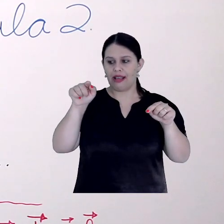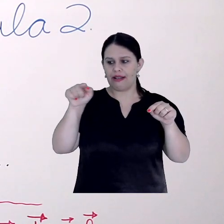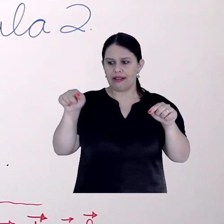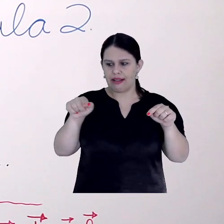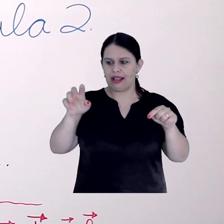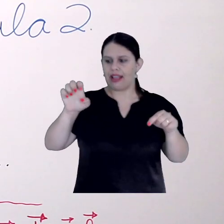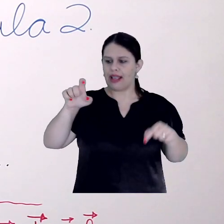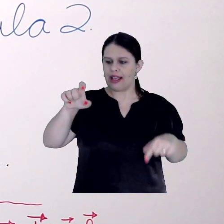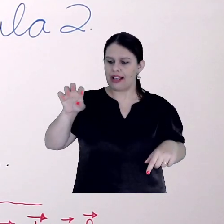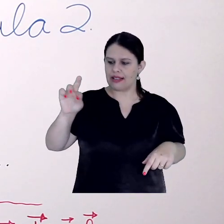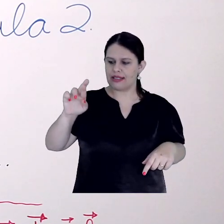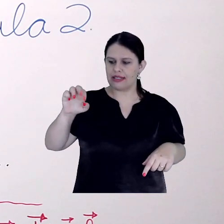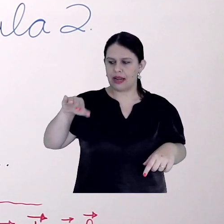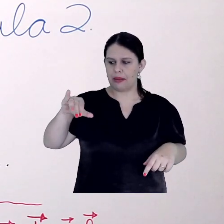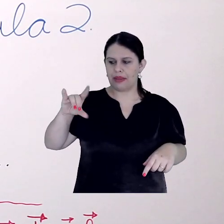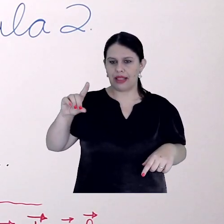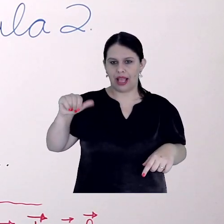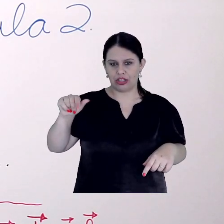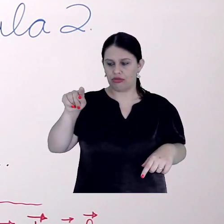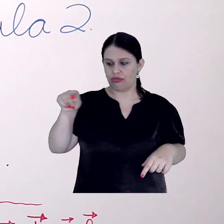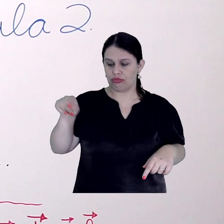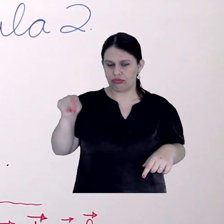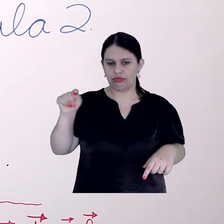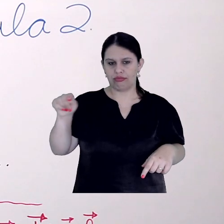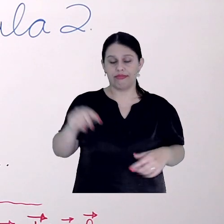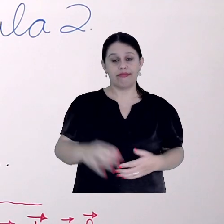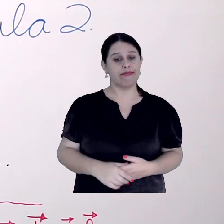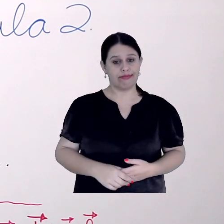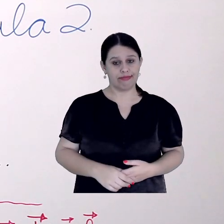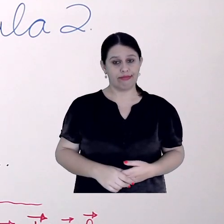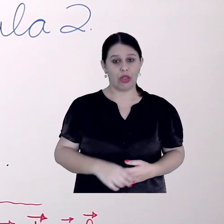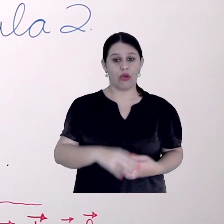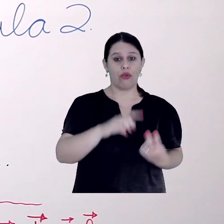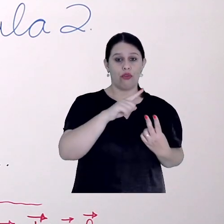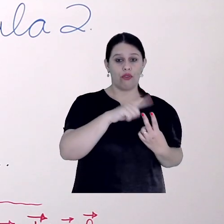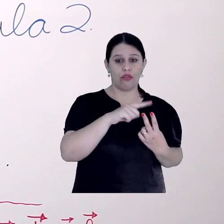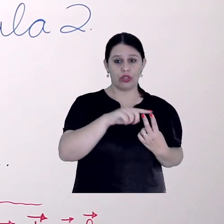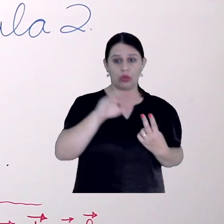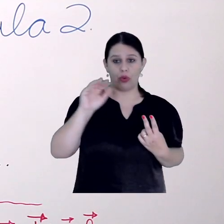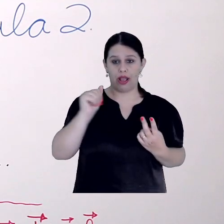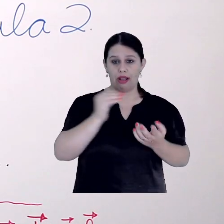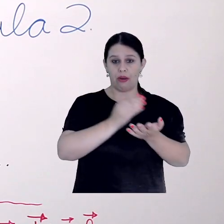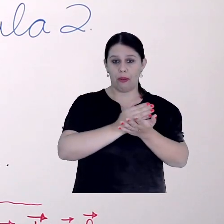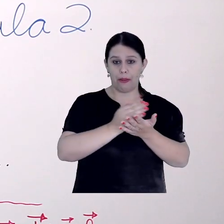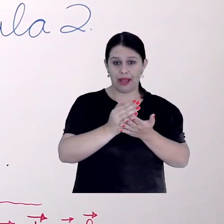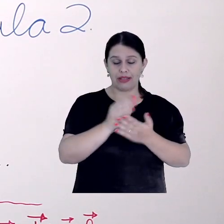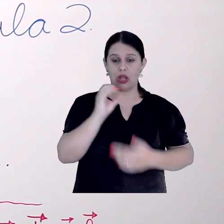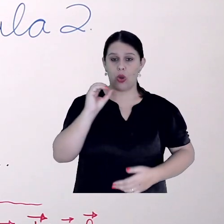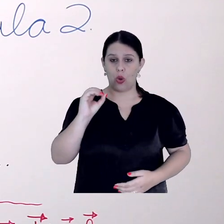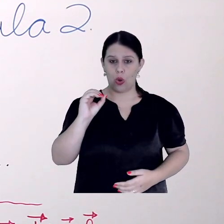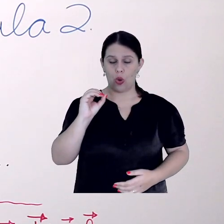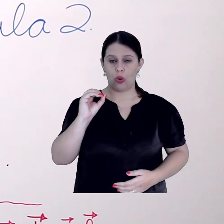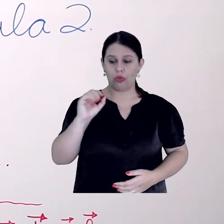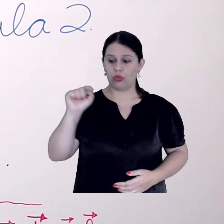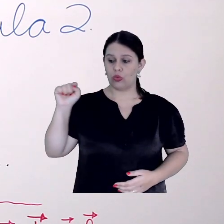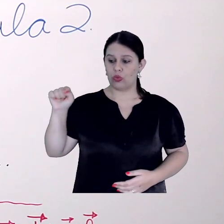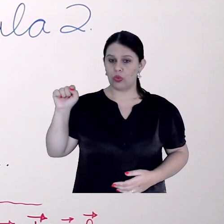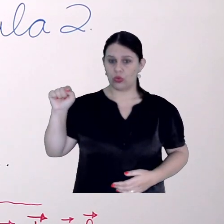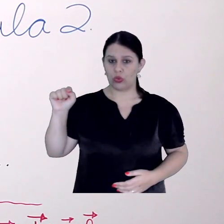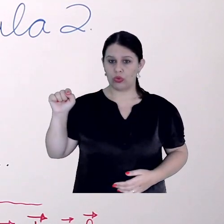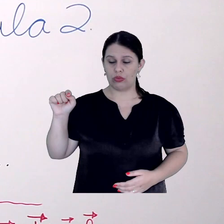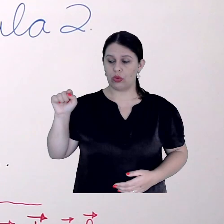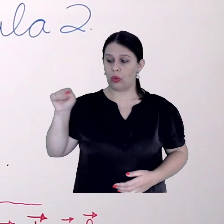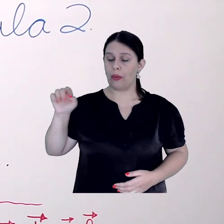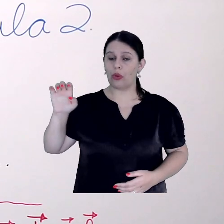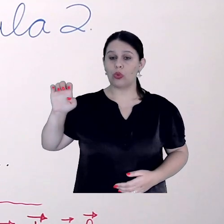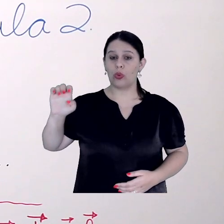a parte com setinha. Então, esse vetor A tem origem no ponto O e extremidade